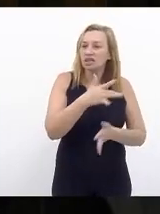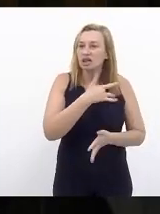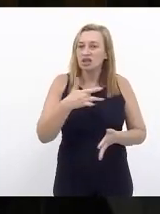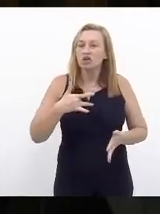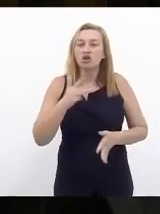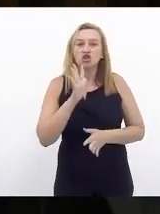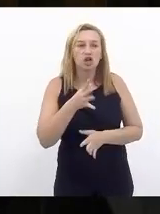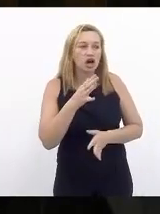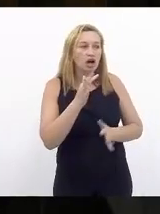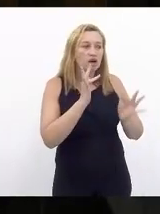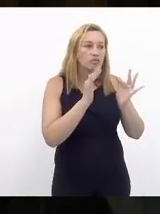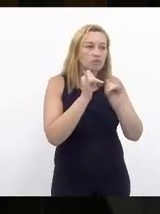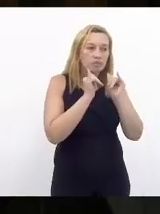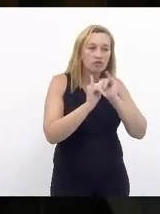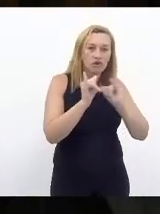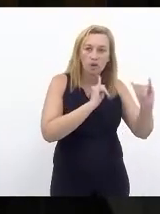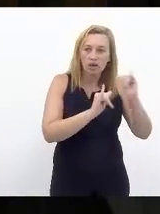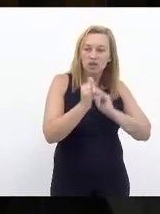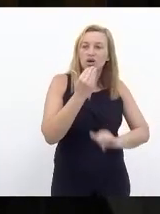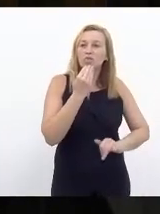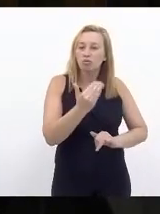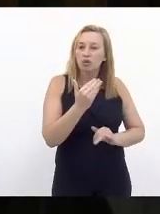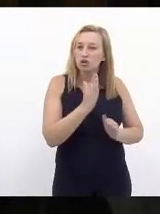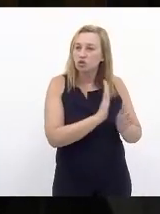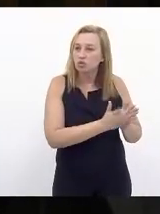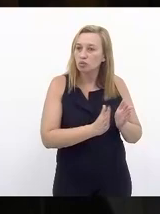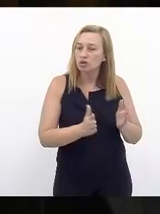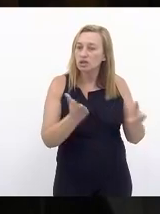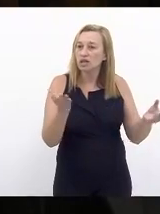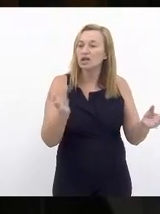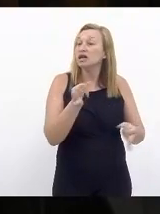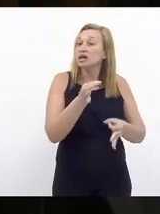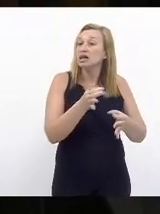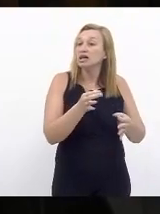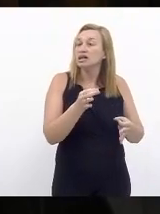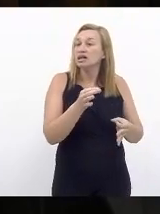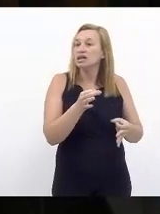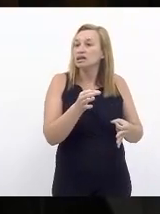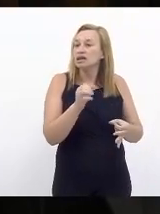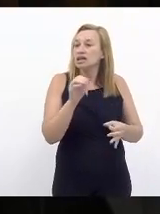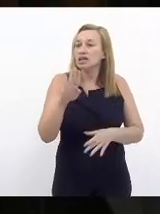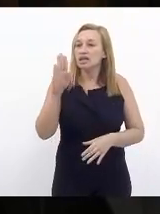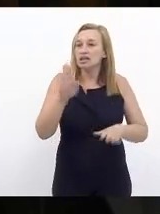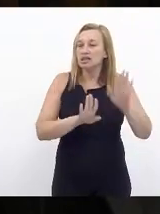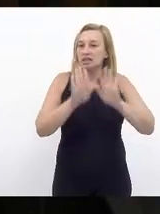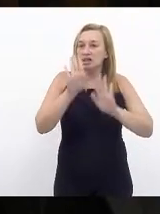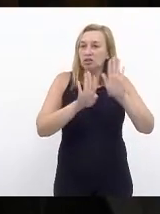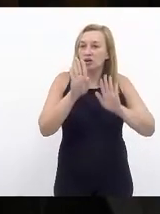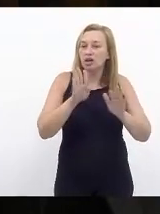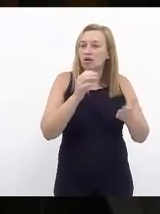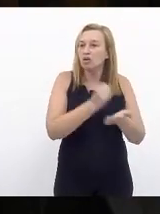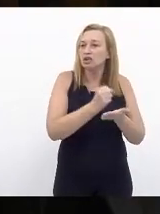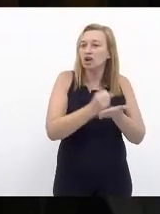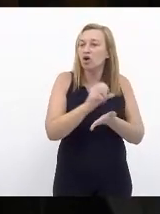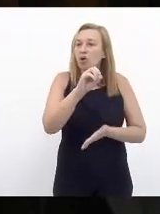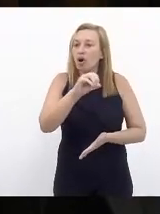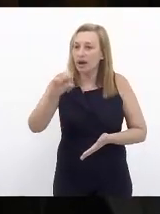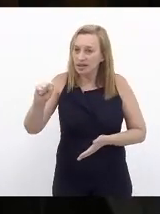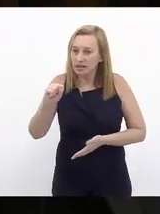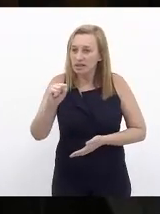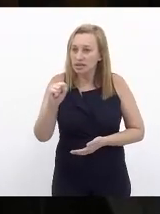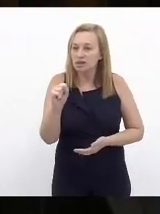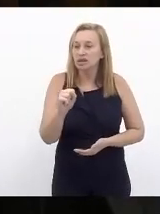de informações sobre o processo licitatório a qual contratou a PJ, a OS,